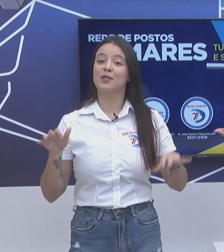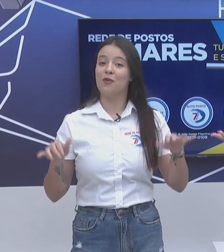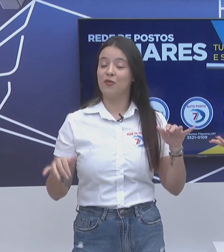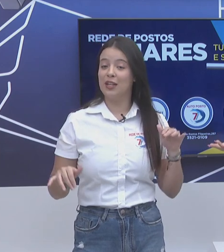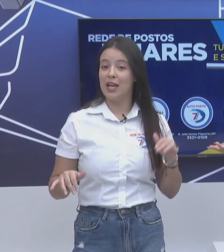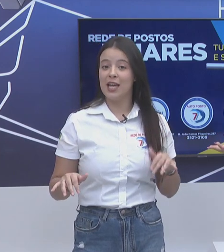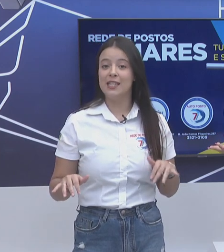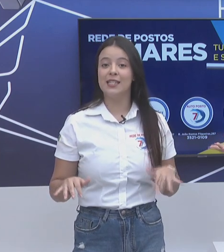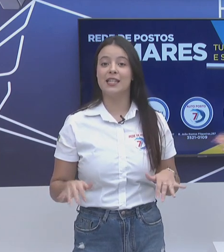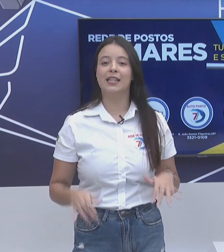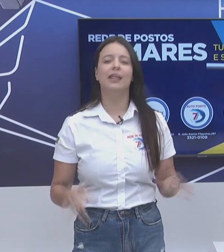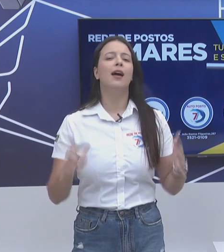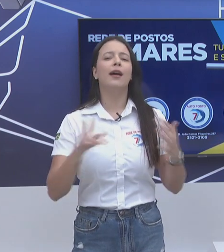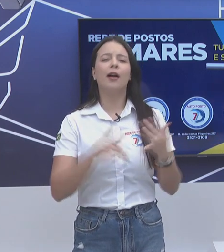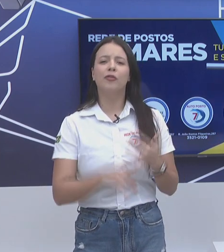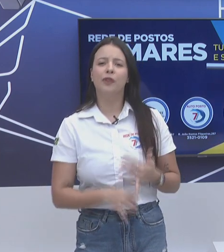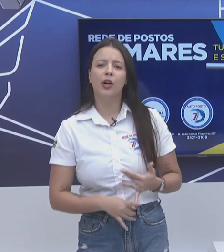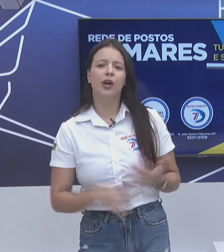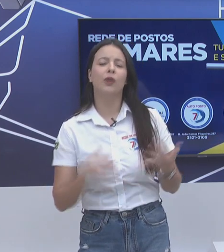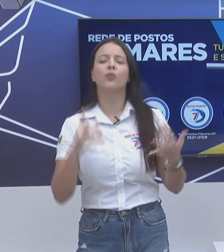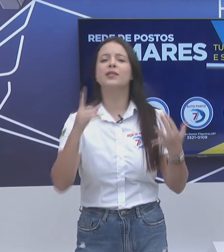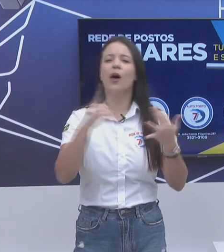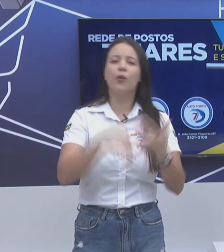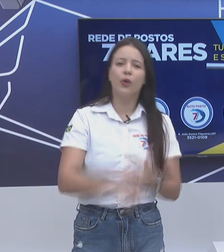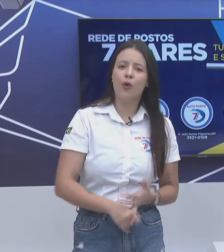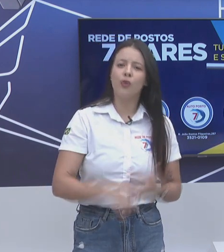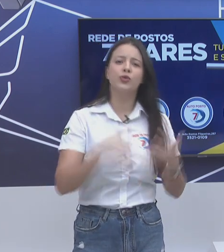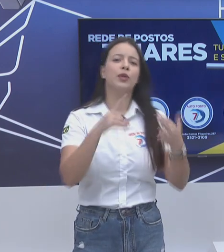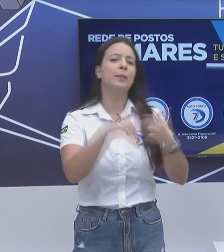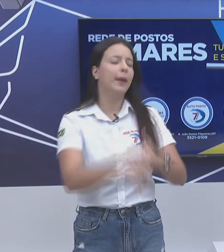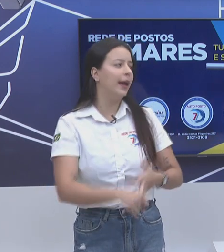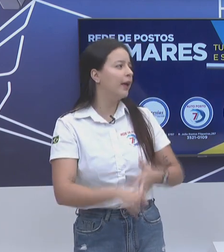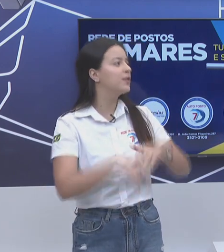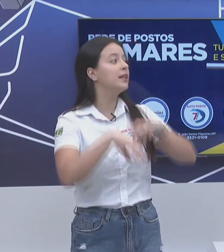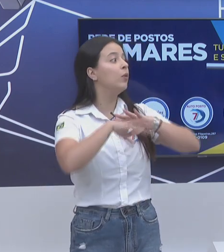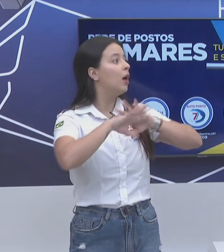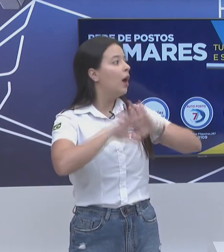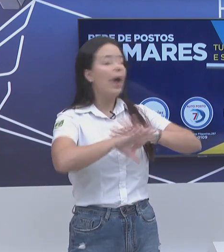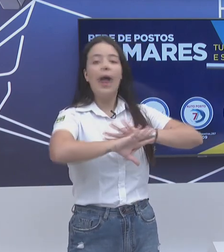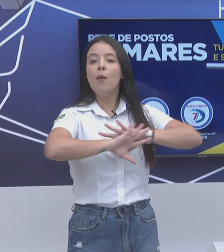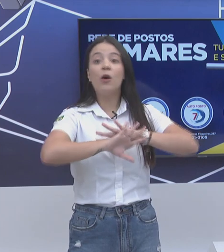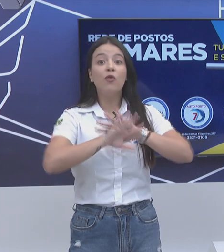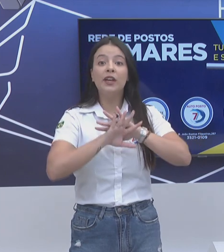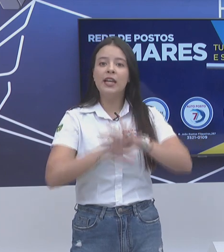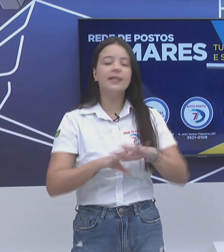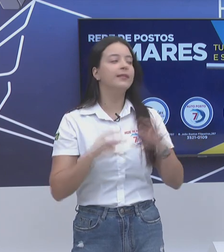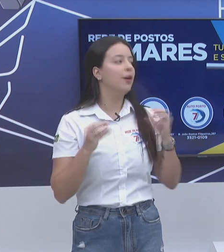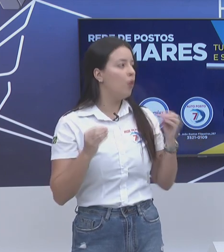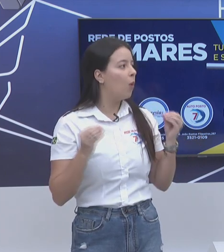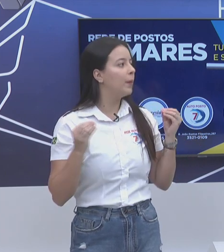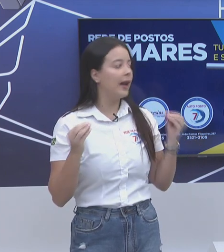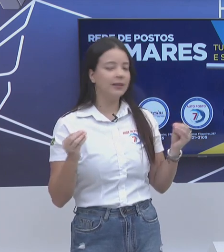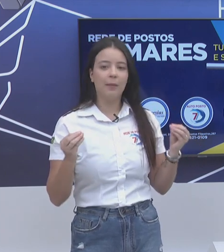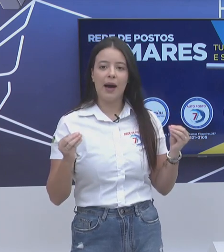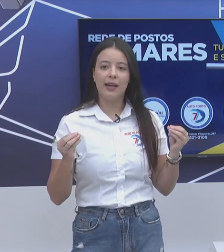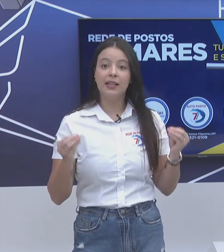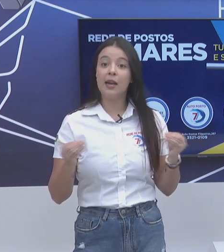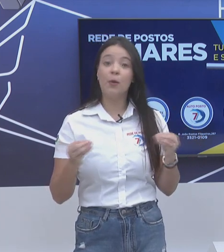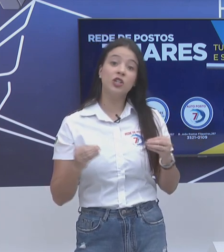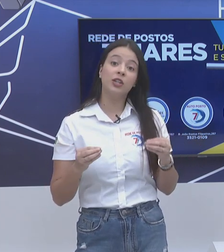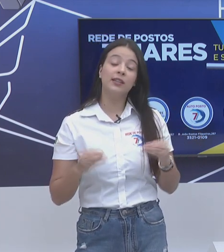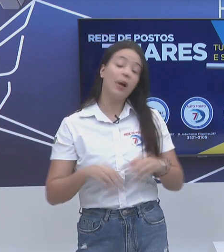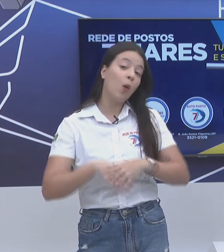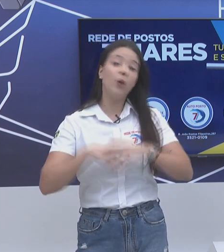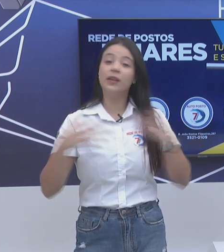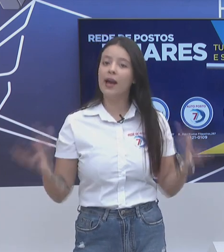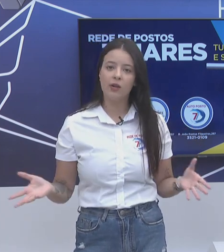nós temos em conveniências ali. Carvão, sal grosso, temperos. Uma conveniência completa. É uma conveniência tão completa, Mari, que ela